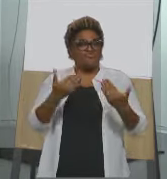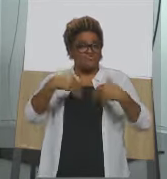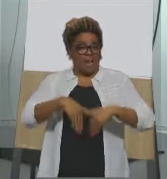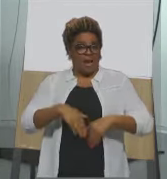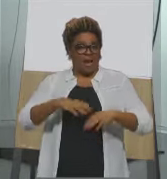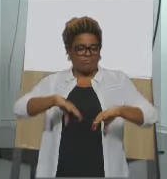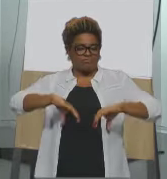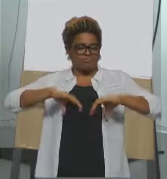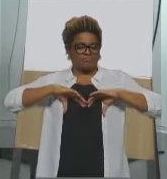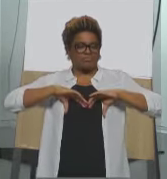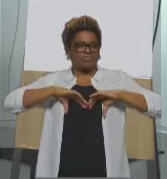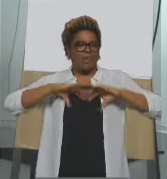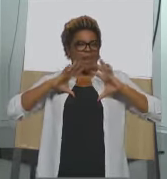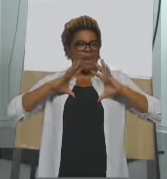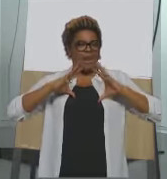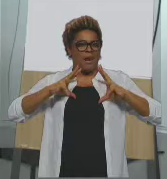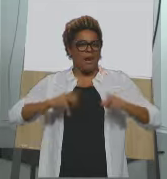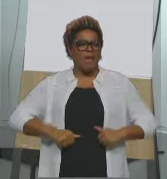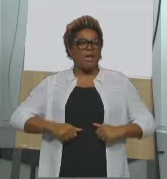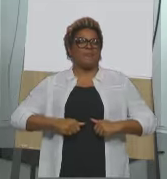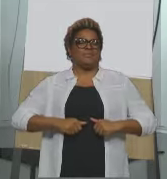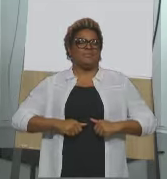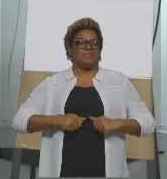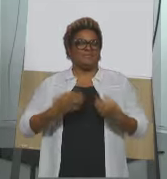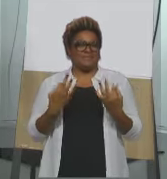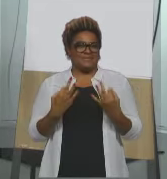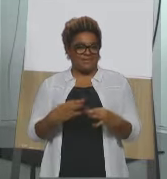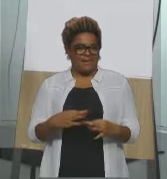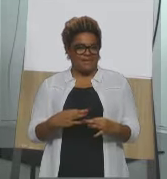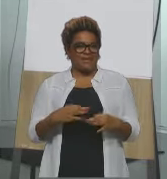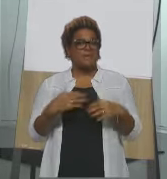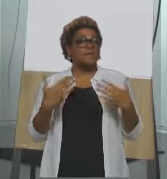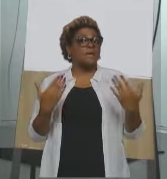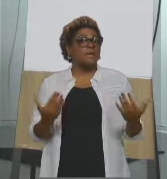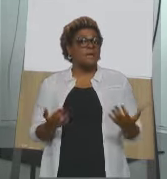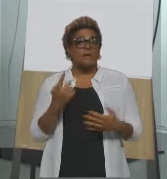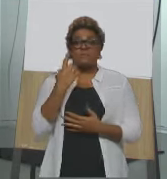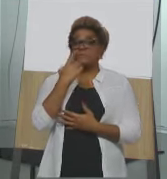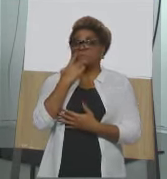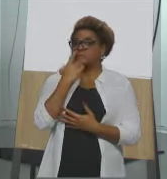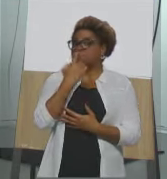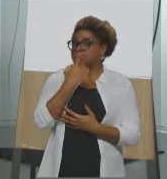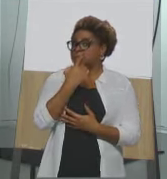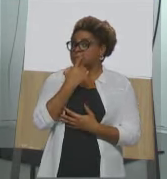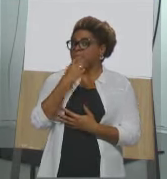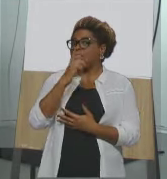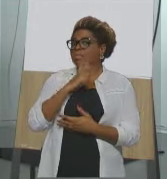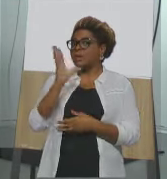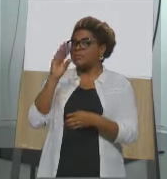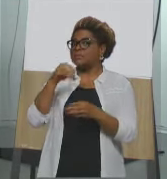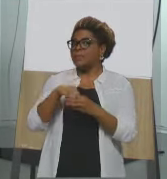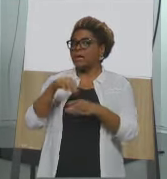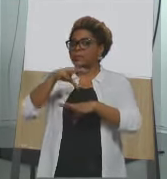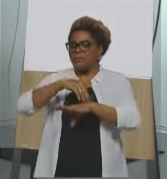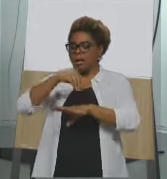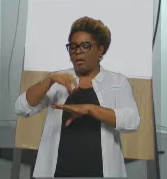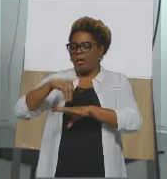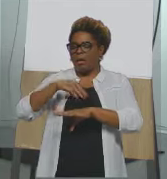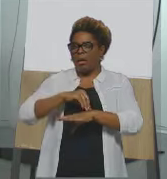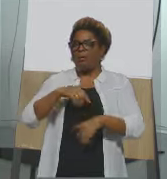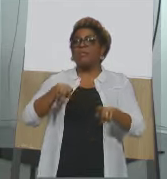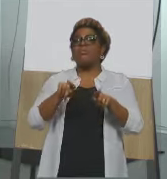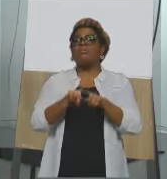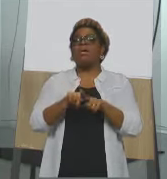purificado, então, um ar filtrado. Então, as fossas nasais, elas têm, então, esses pelos, os vasos sanguíneos e